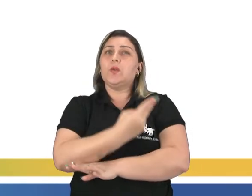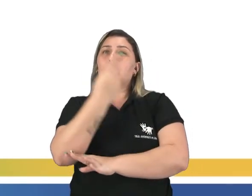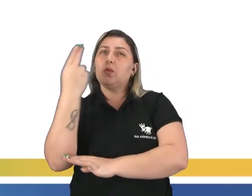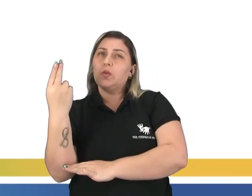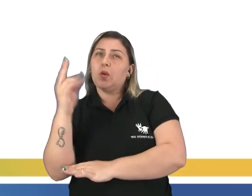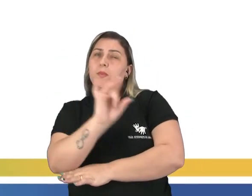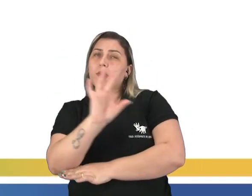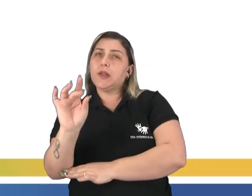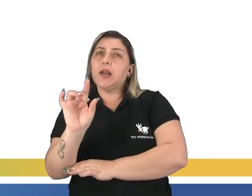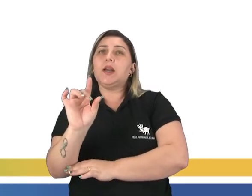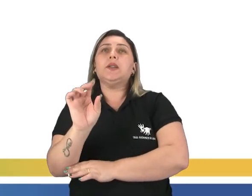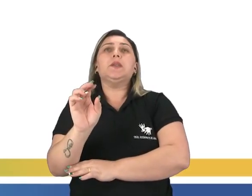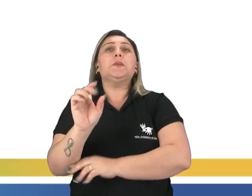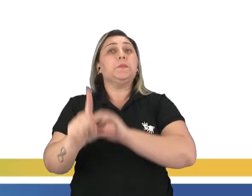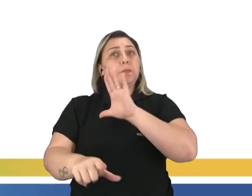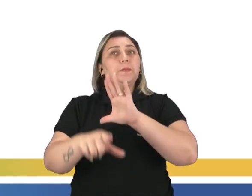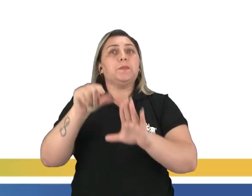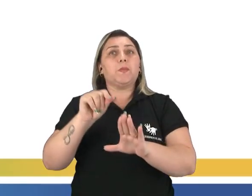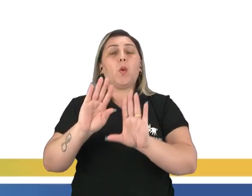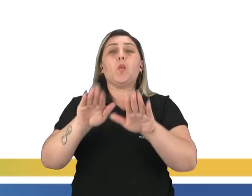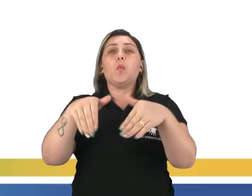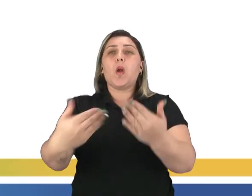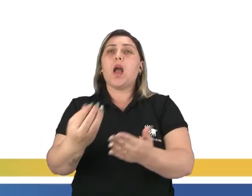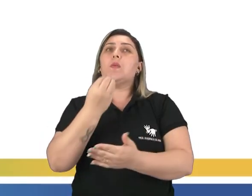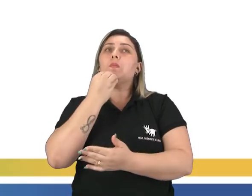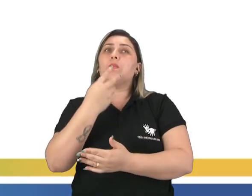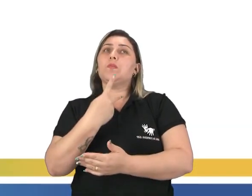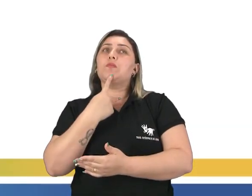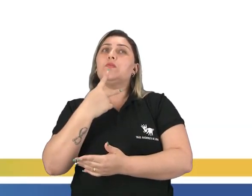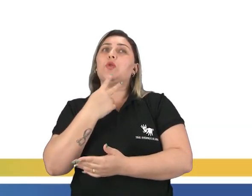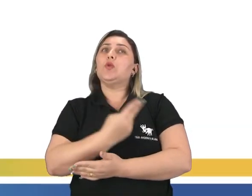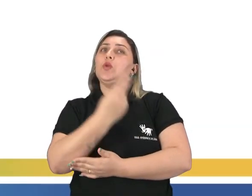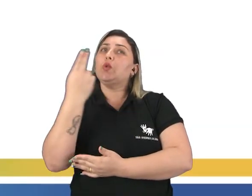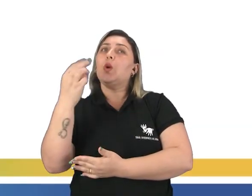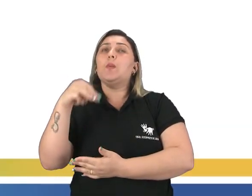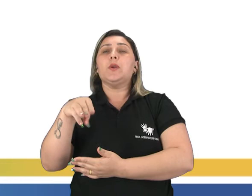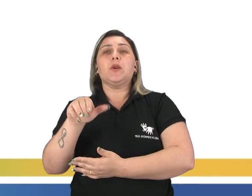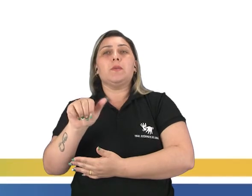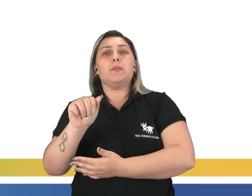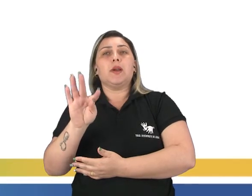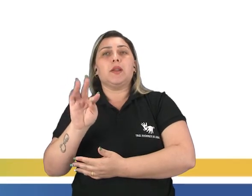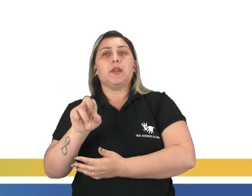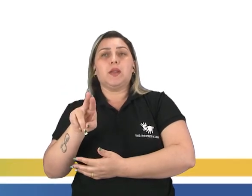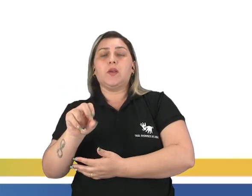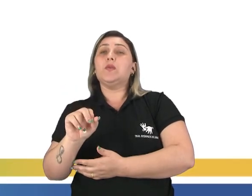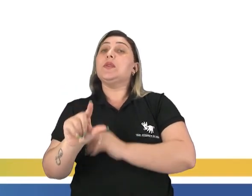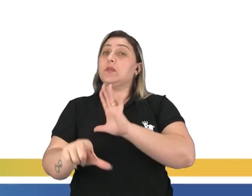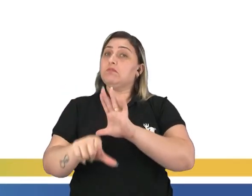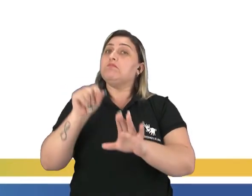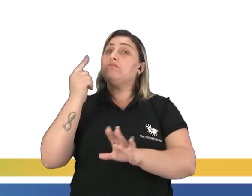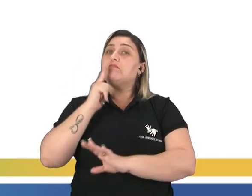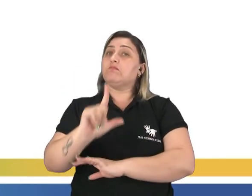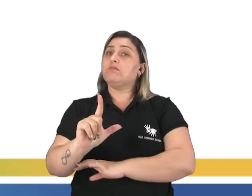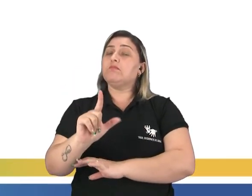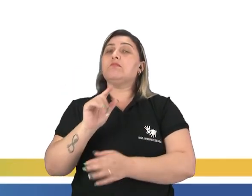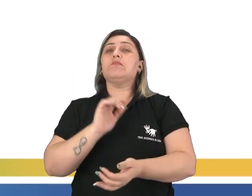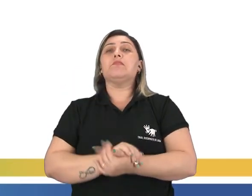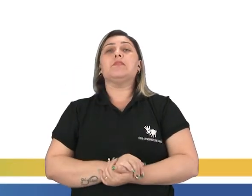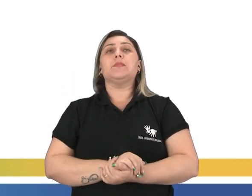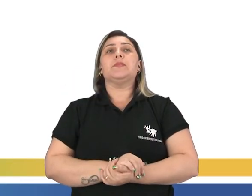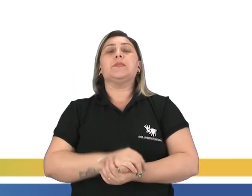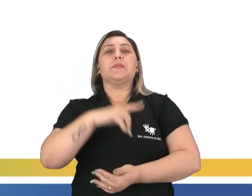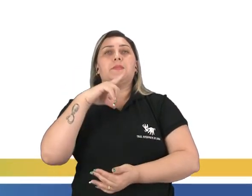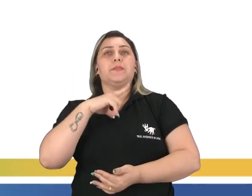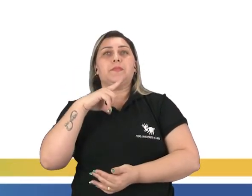finalistas. Sorteando os nomes de cada um, né, qual é a probabilidade do nome de Matheus ser sorteado? Ou seja, aí